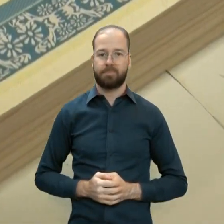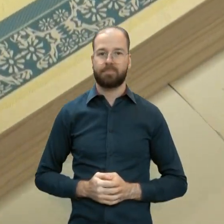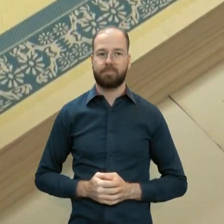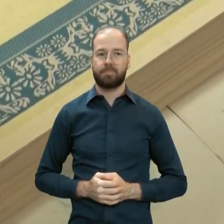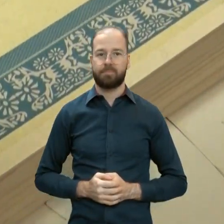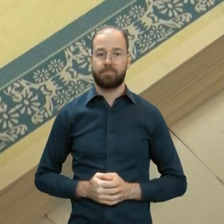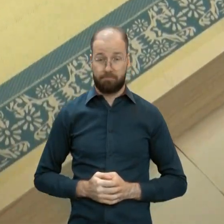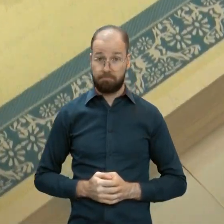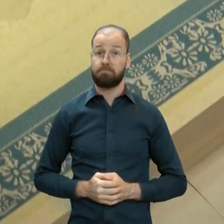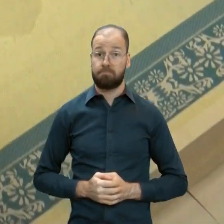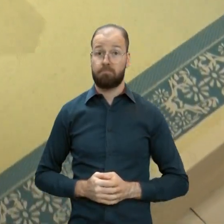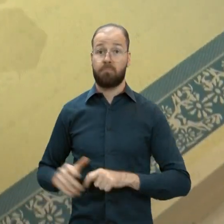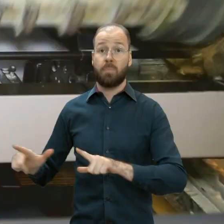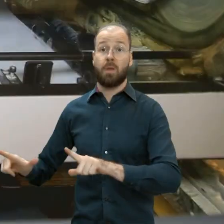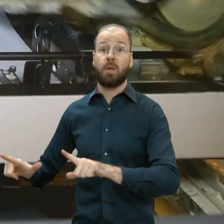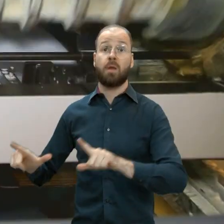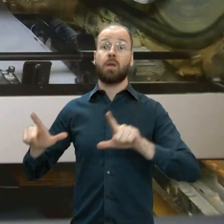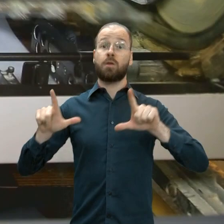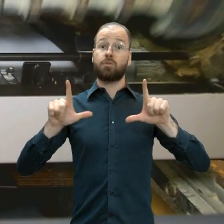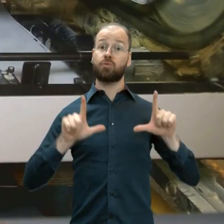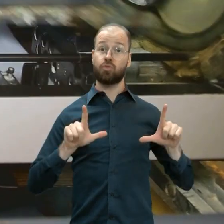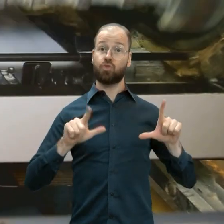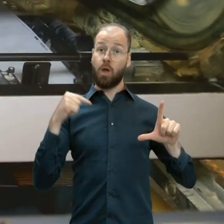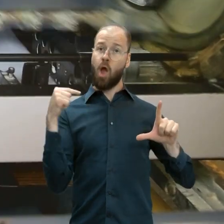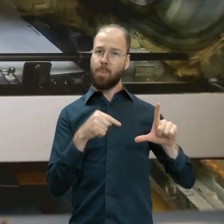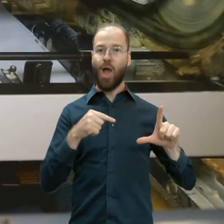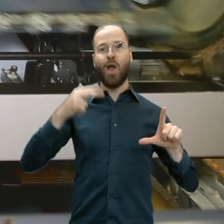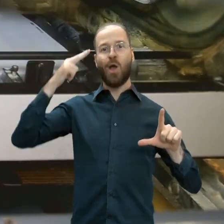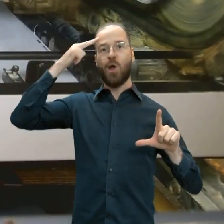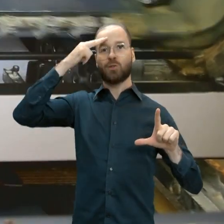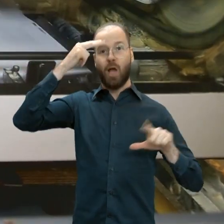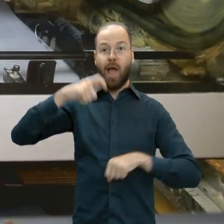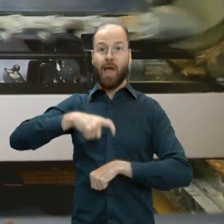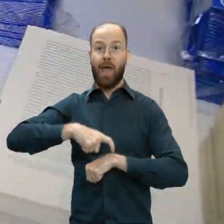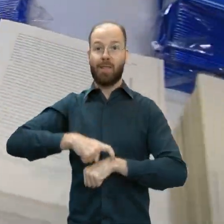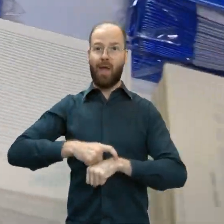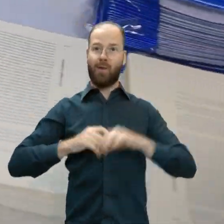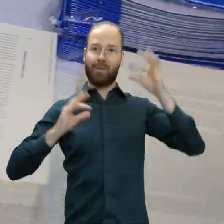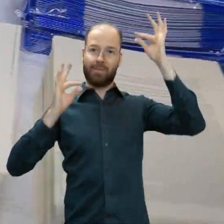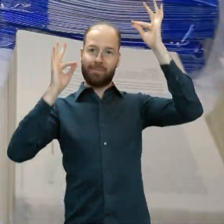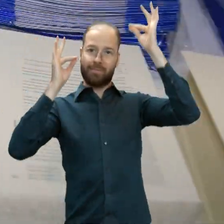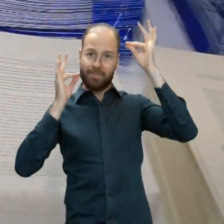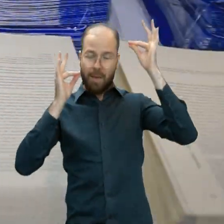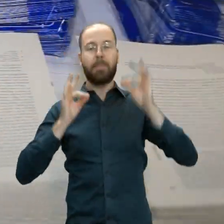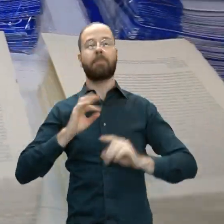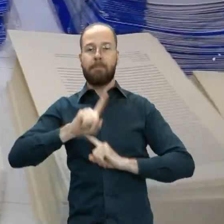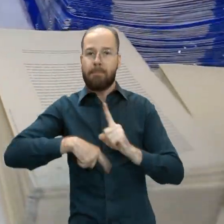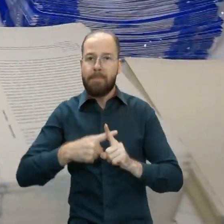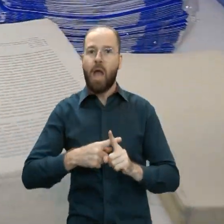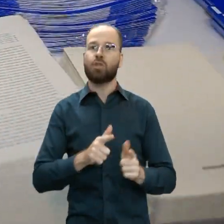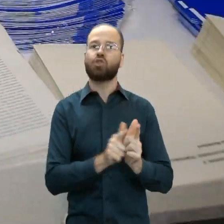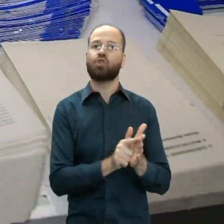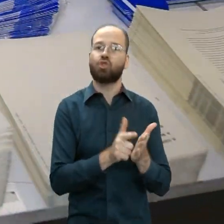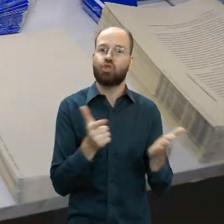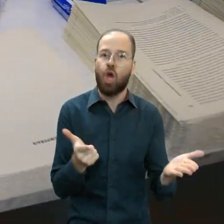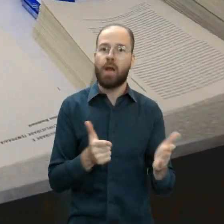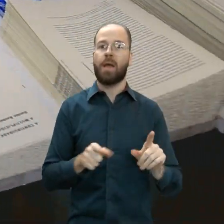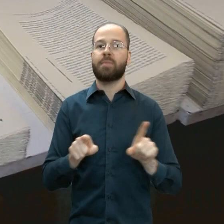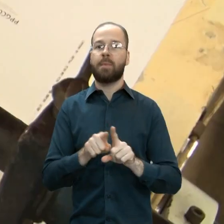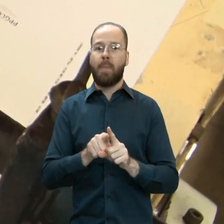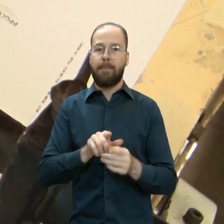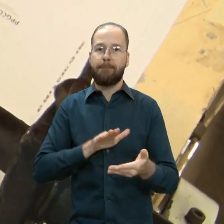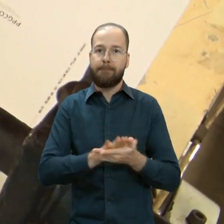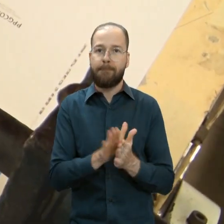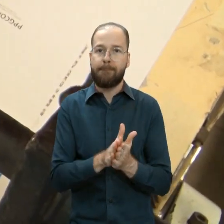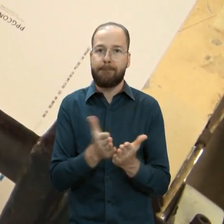Desde os diplomas recebidos no tão sonhado momento da colação de grau, até jornais, banners,